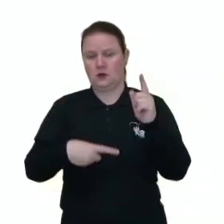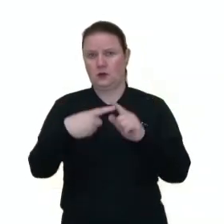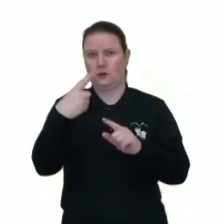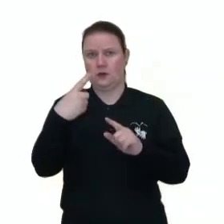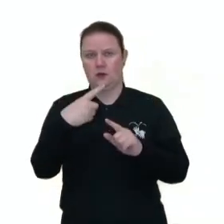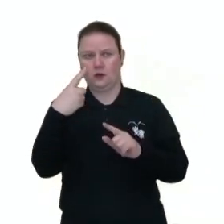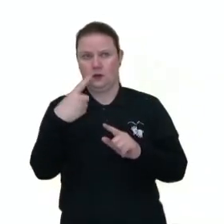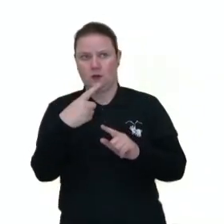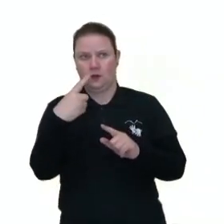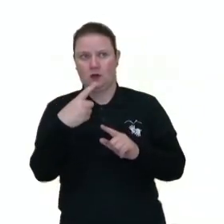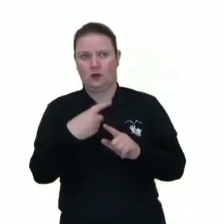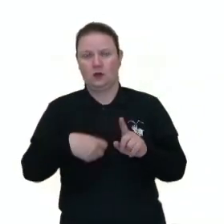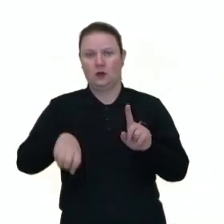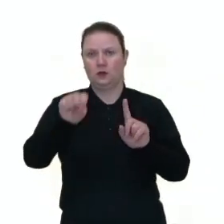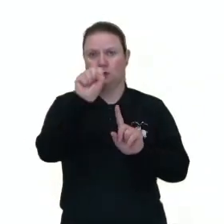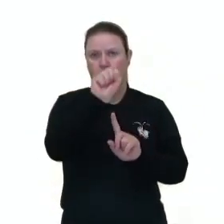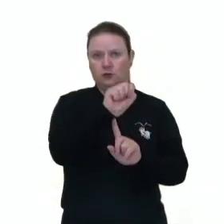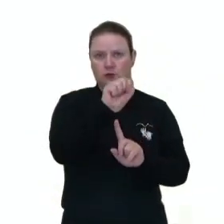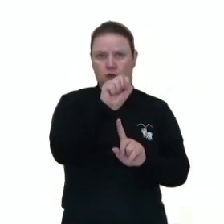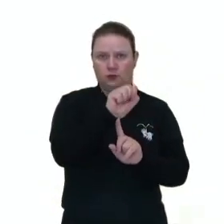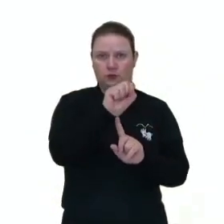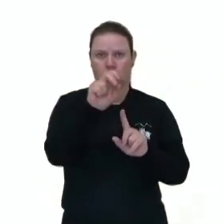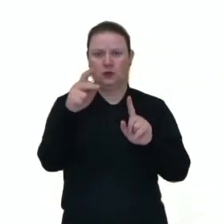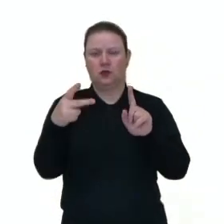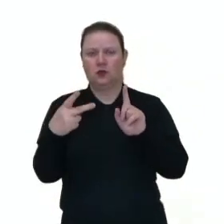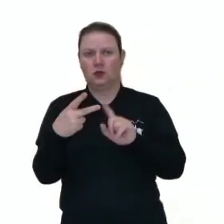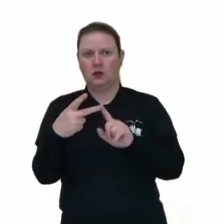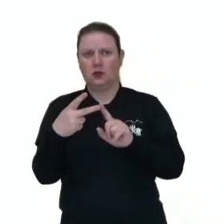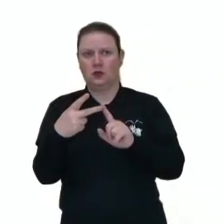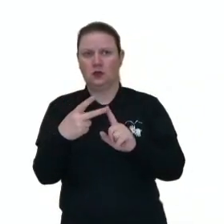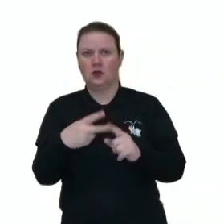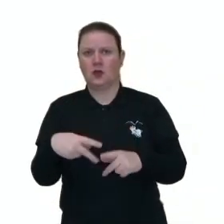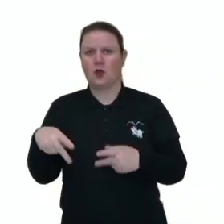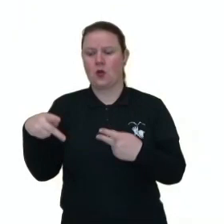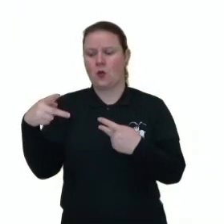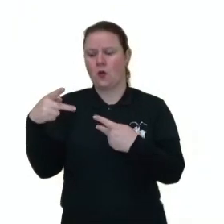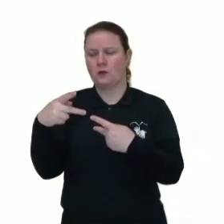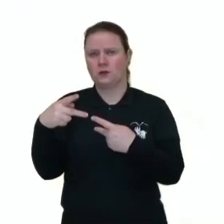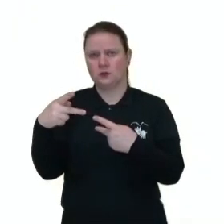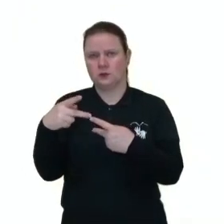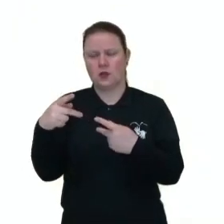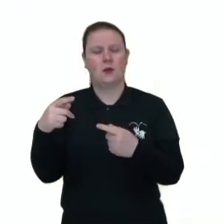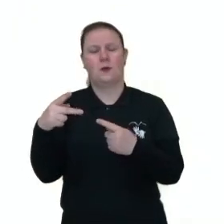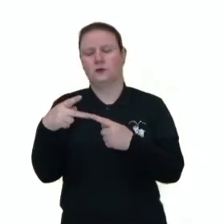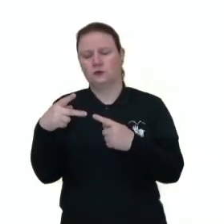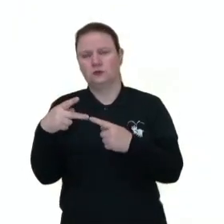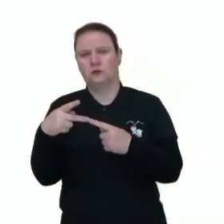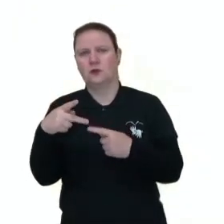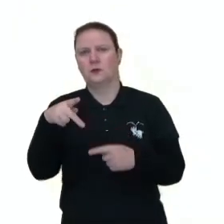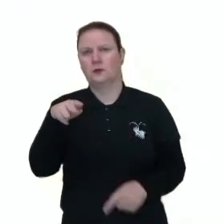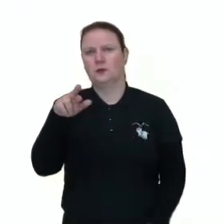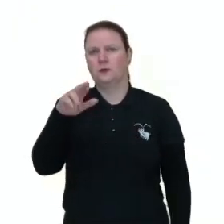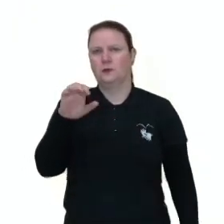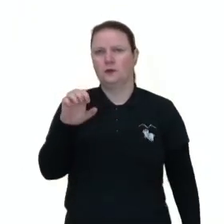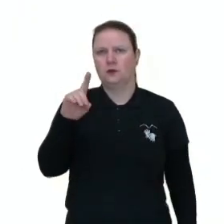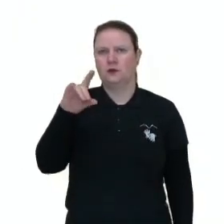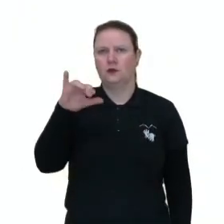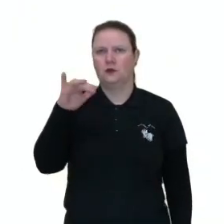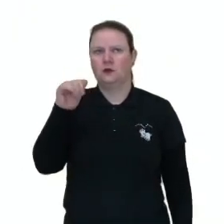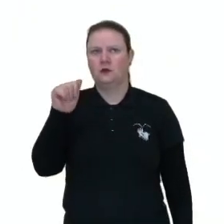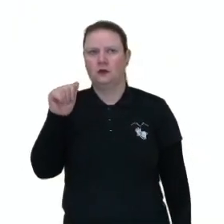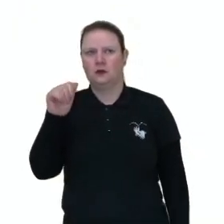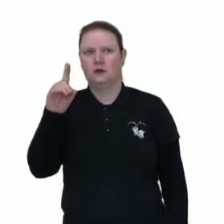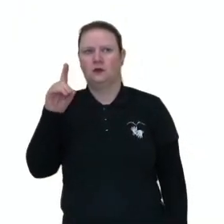elementos? É o sujeito e o predicado, certo? O que seria o sujeito? O sujeito é de quem falamos e